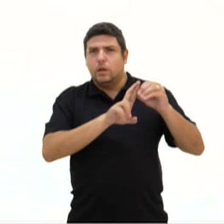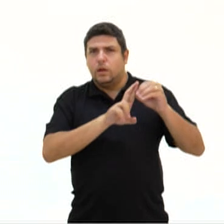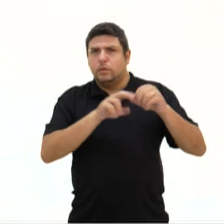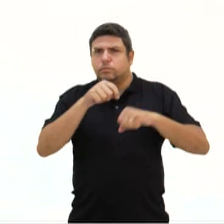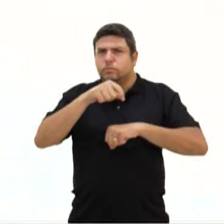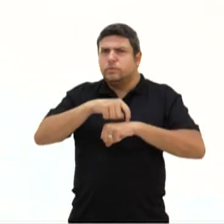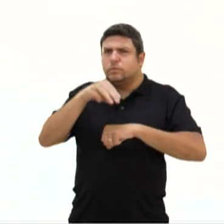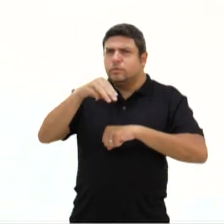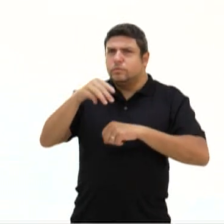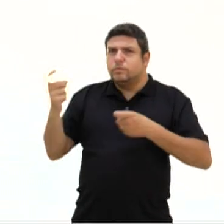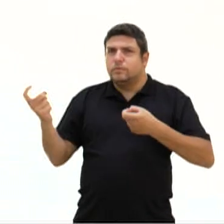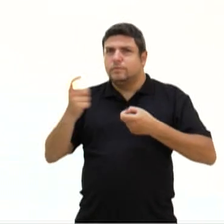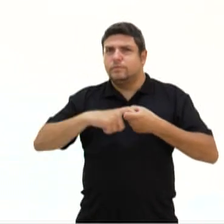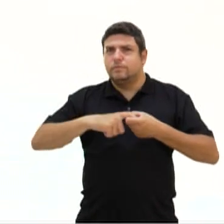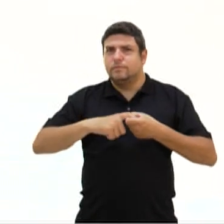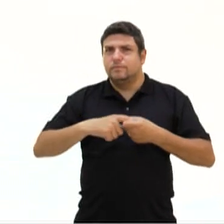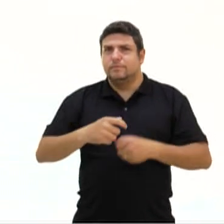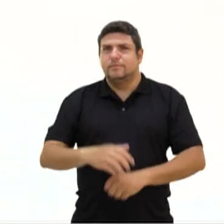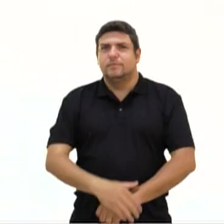vocês, eu volto já.